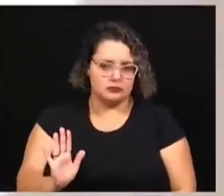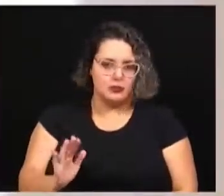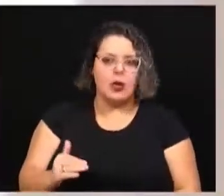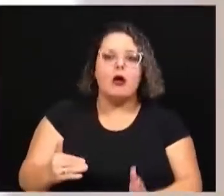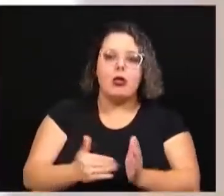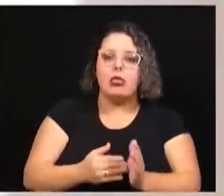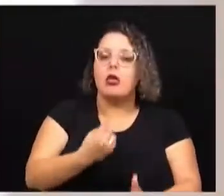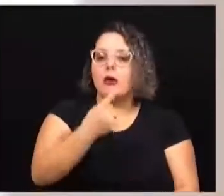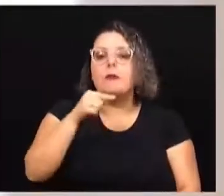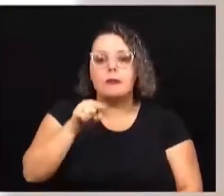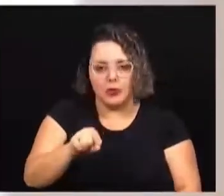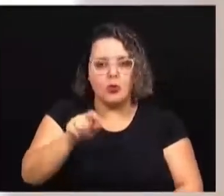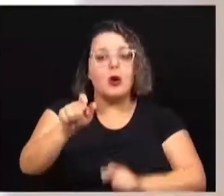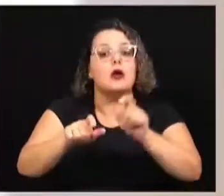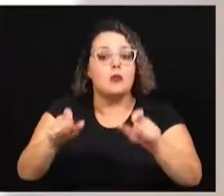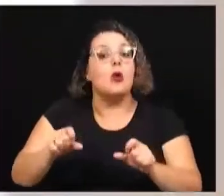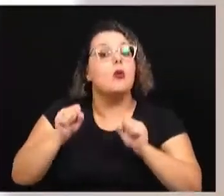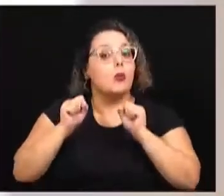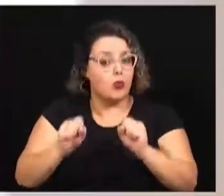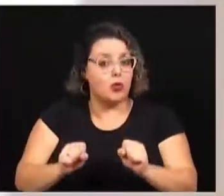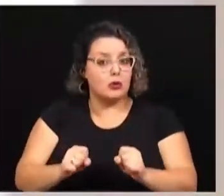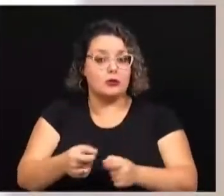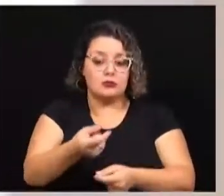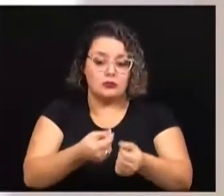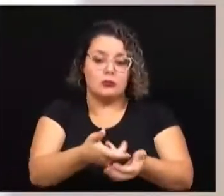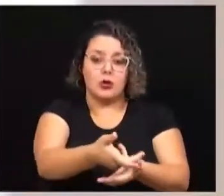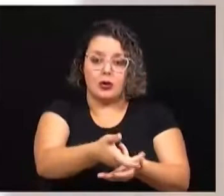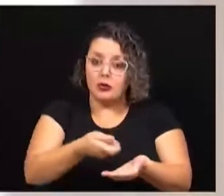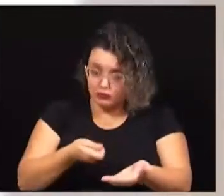até R$1.000, as pessoas vão poder estar